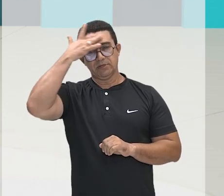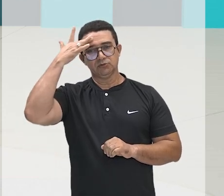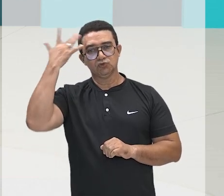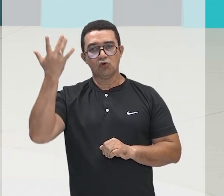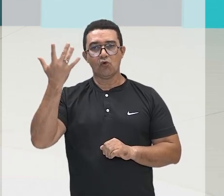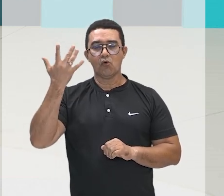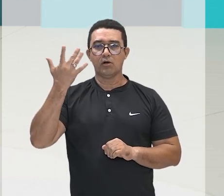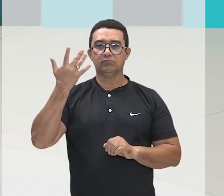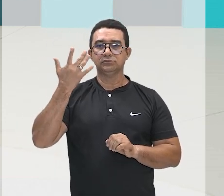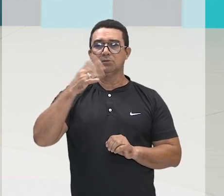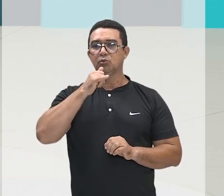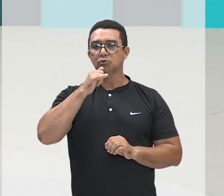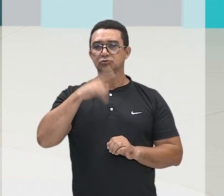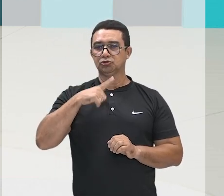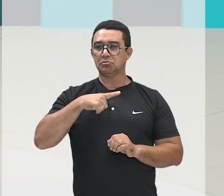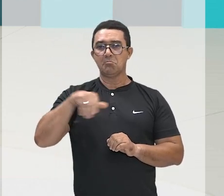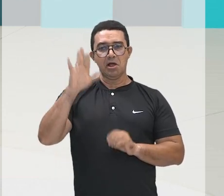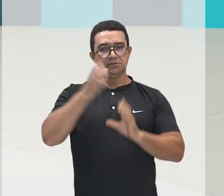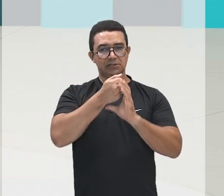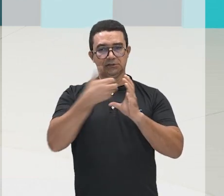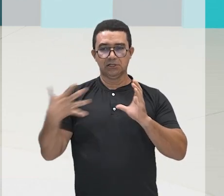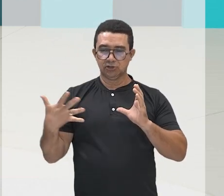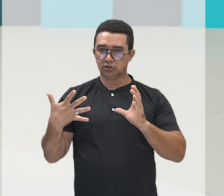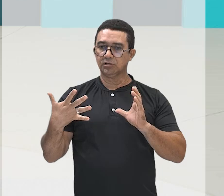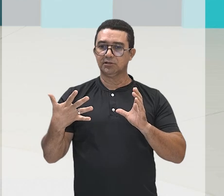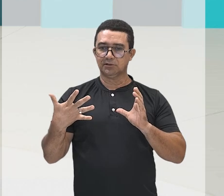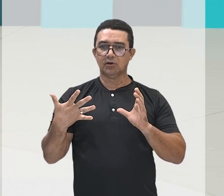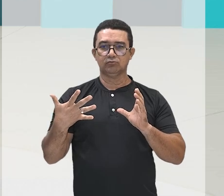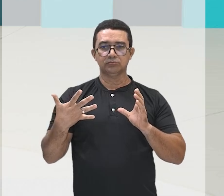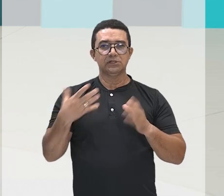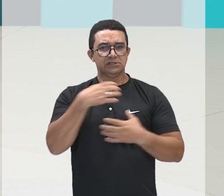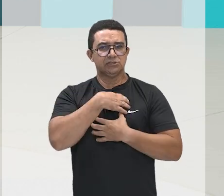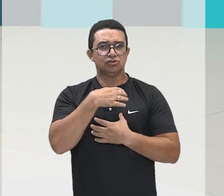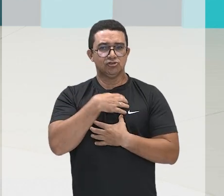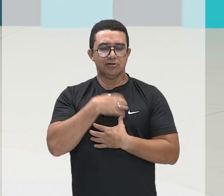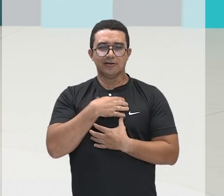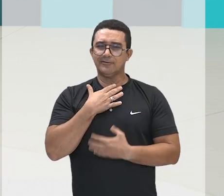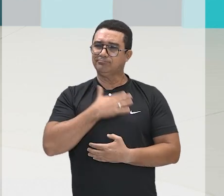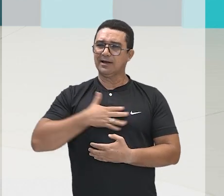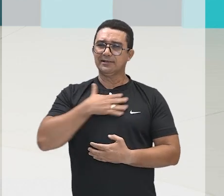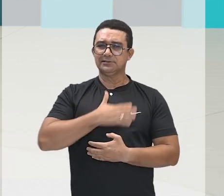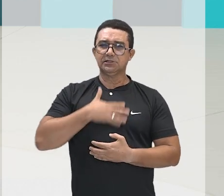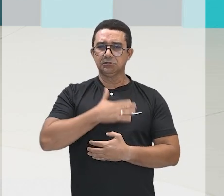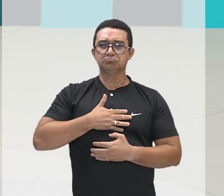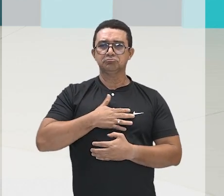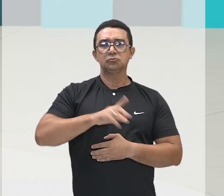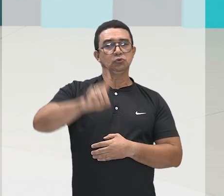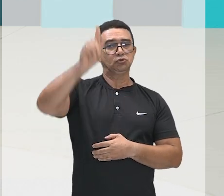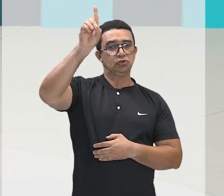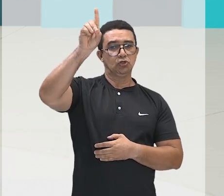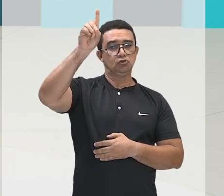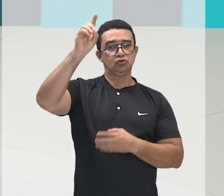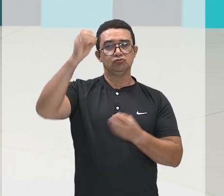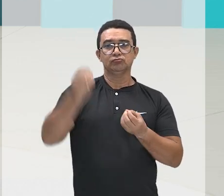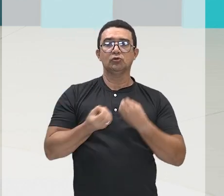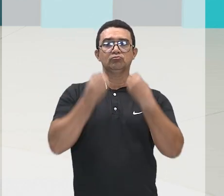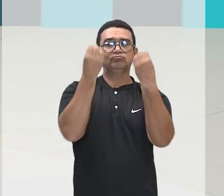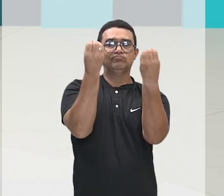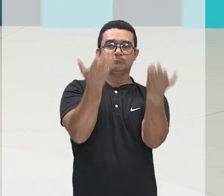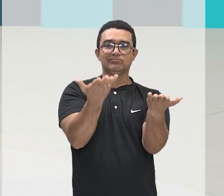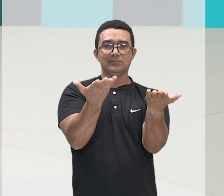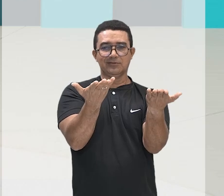enaltecia esses aspectos, mais você agradava aos deuses que haviam ofertado